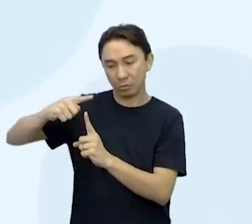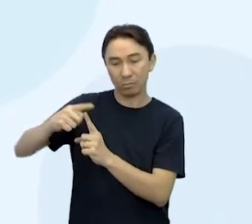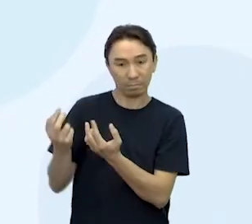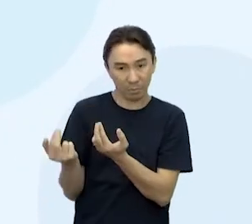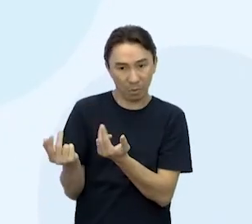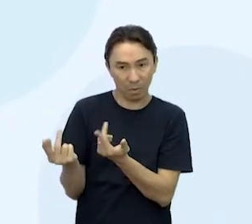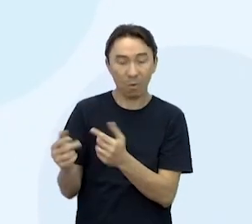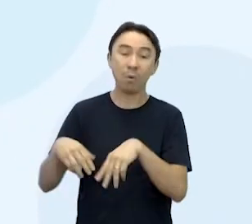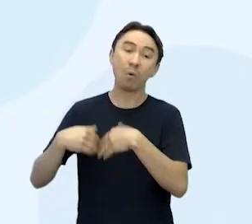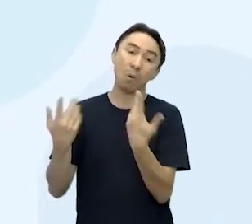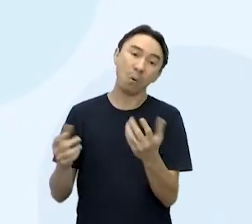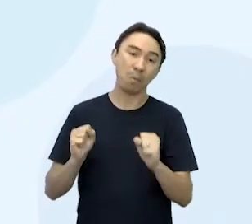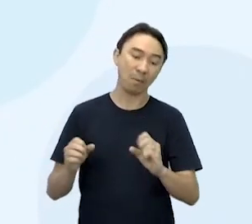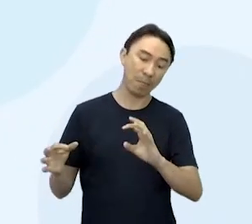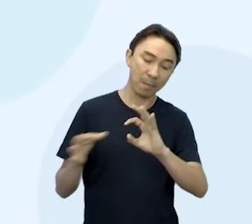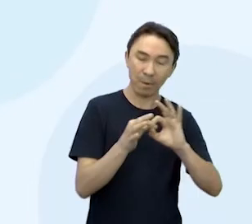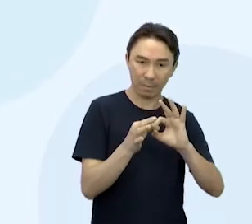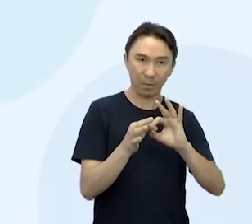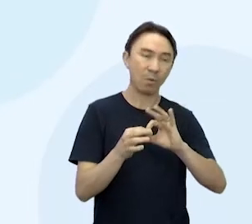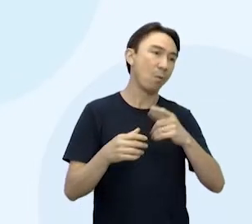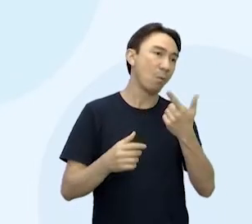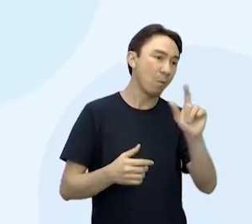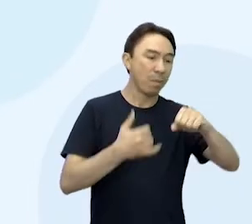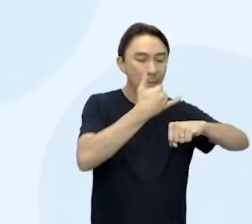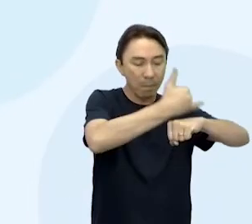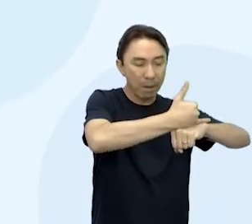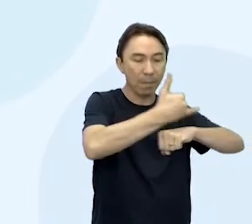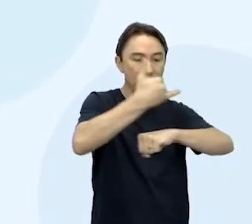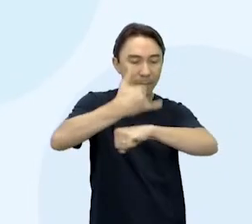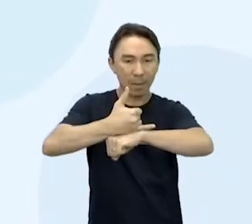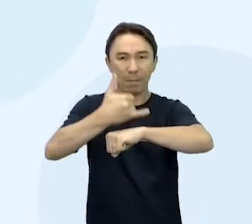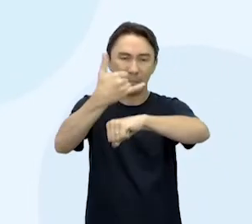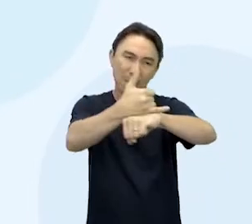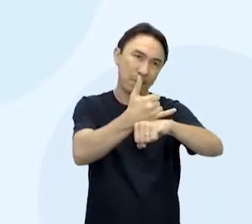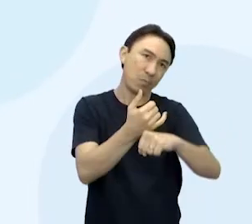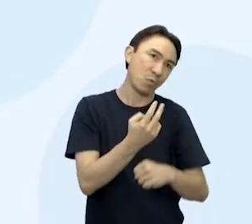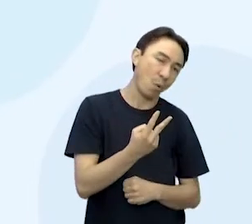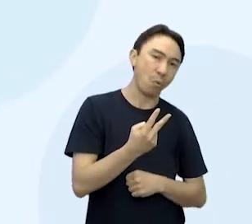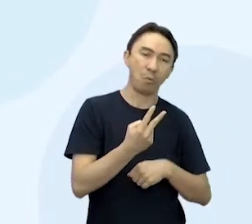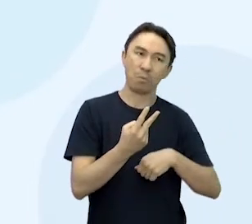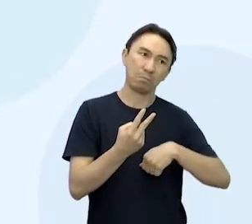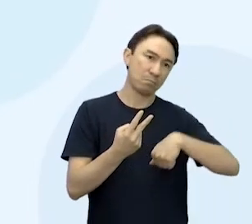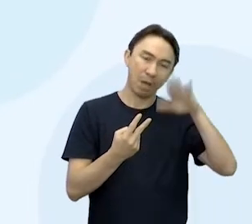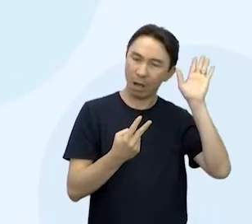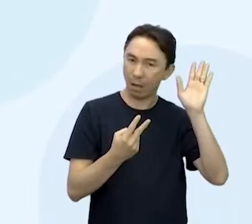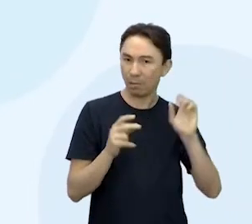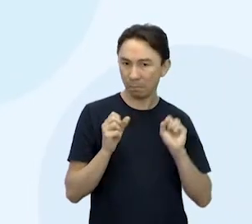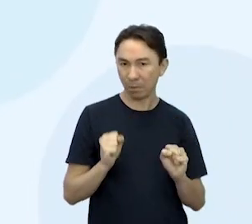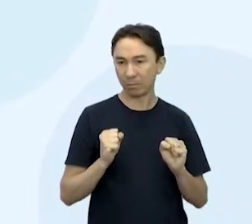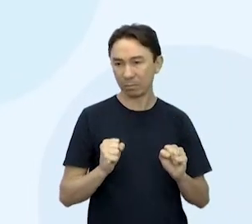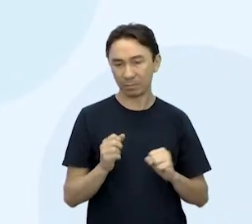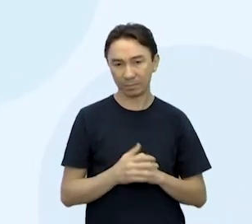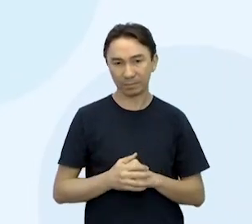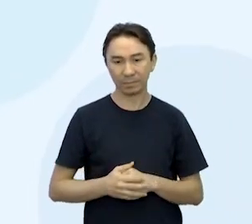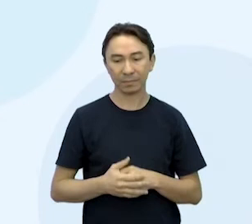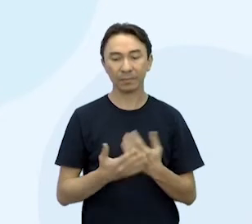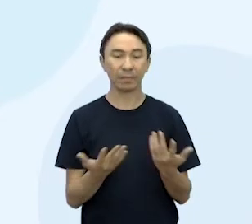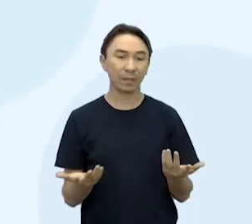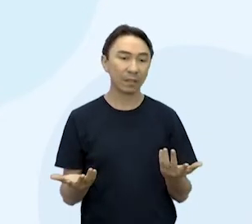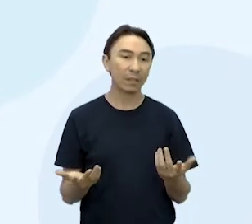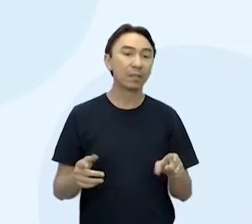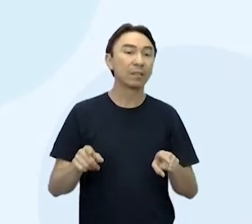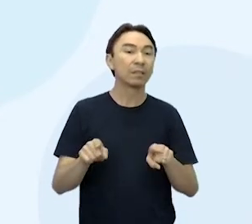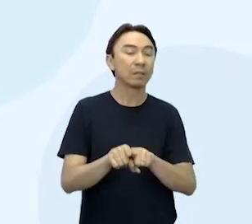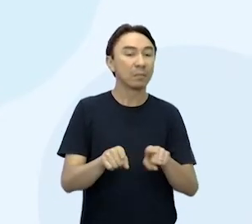são associação de um ou mais metais, tá? Aliás, desculpa, de dois ou mais metais. Ok? E aí, eu tenho